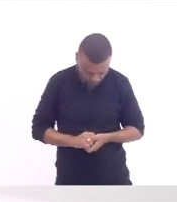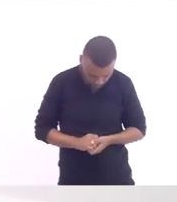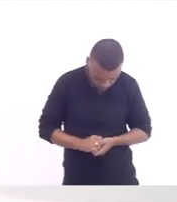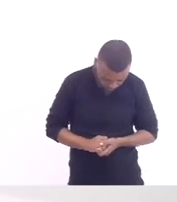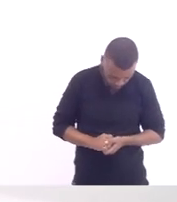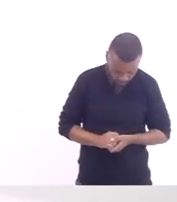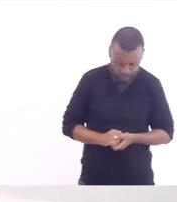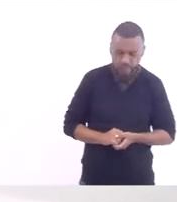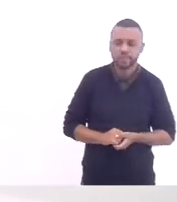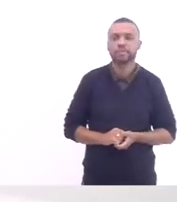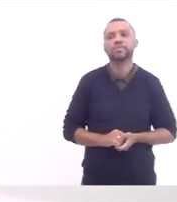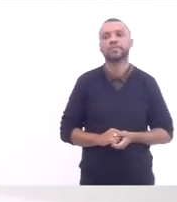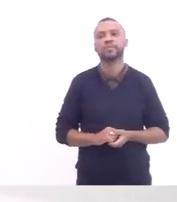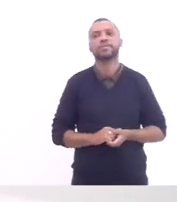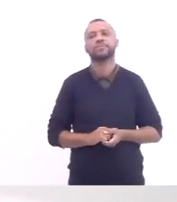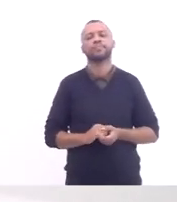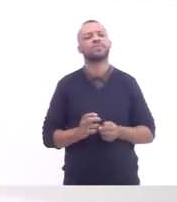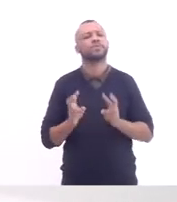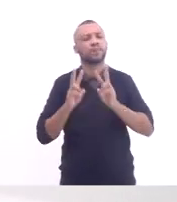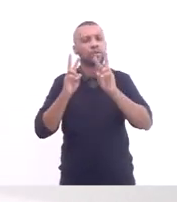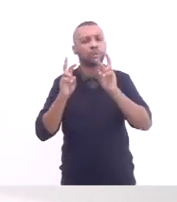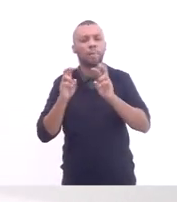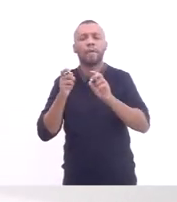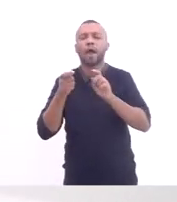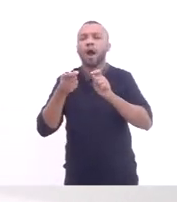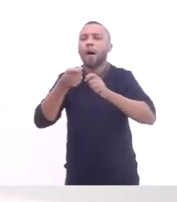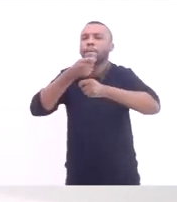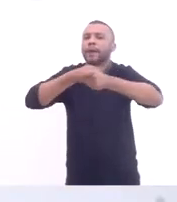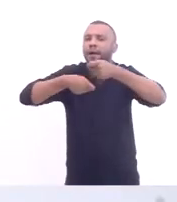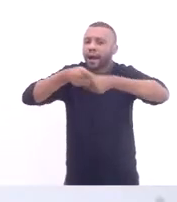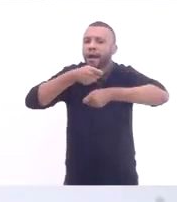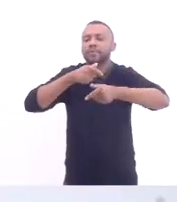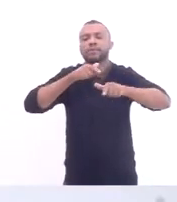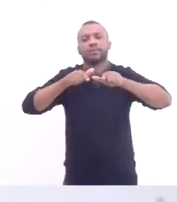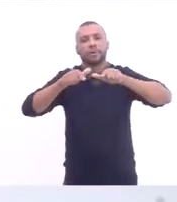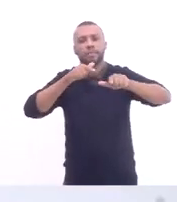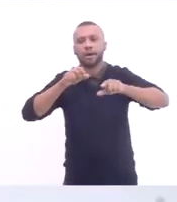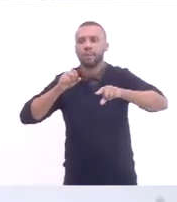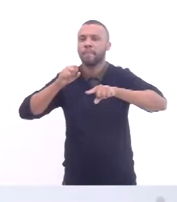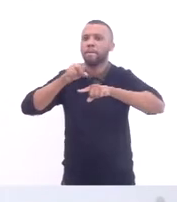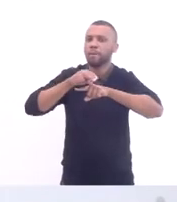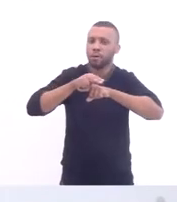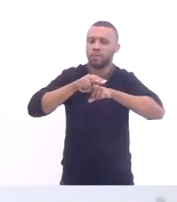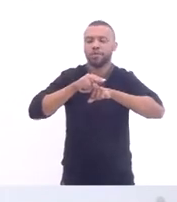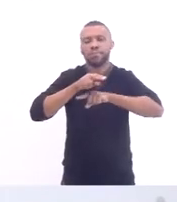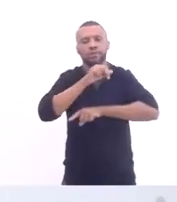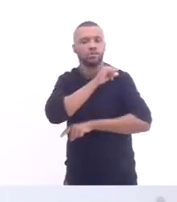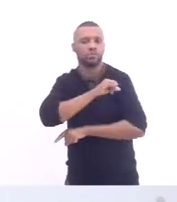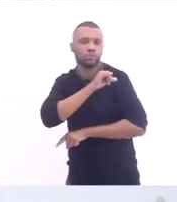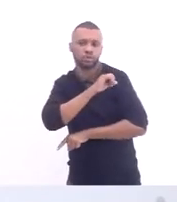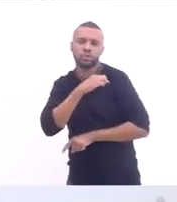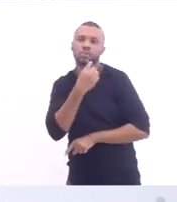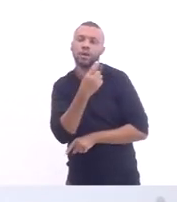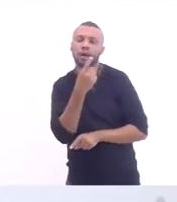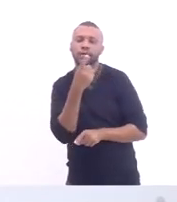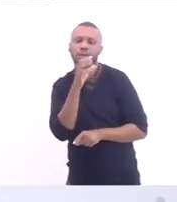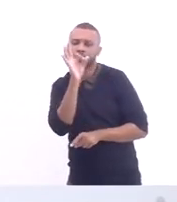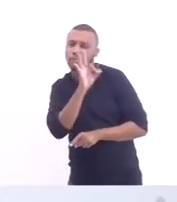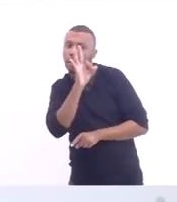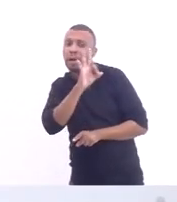Com relação ao mercado de trabalho no estado, a gente ainda observa uma taxa de desocupação